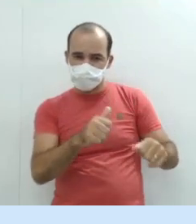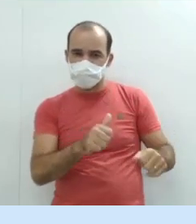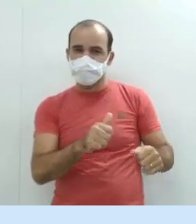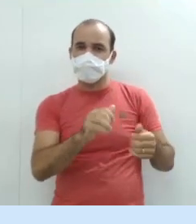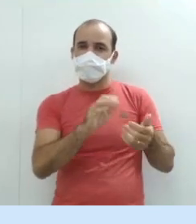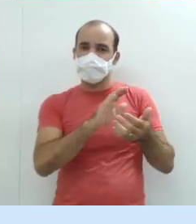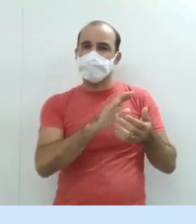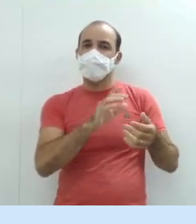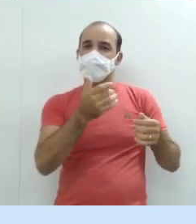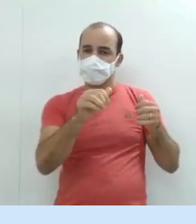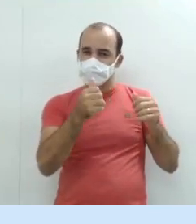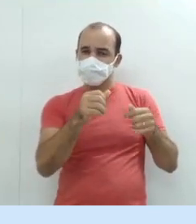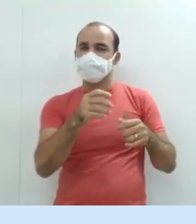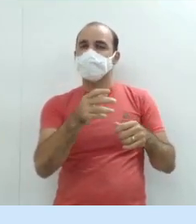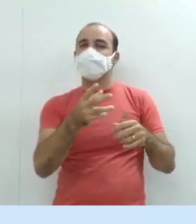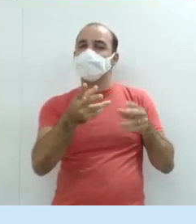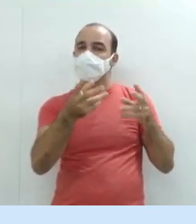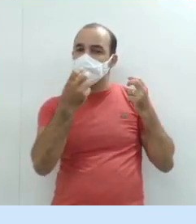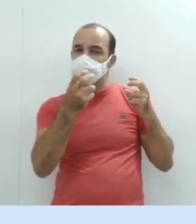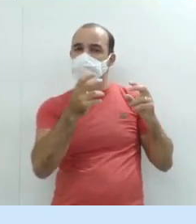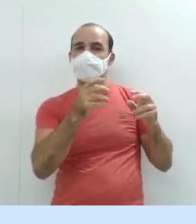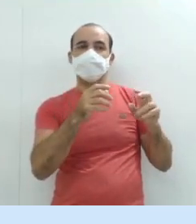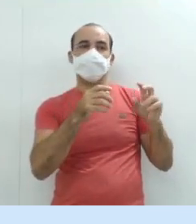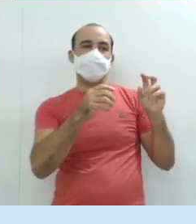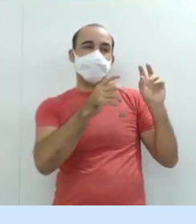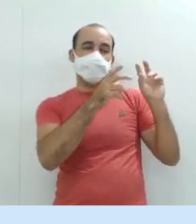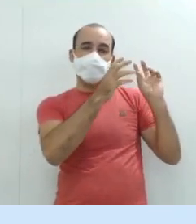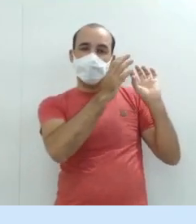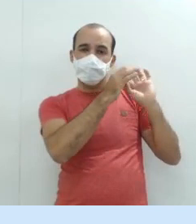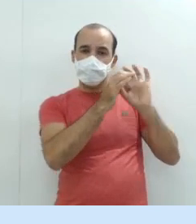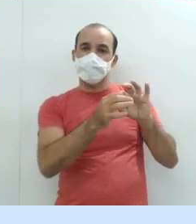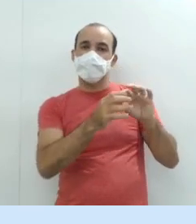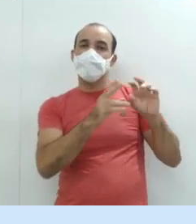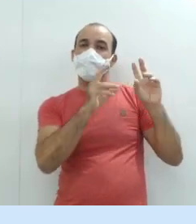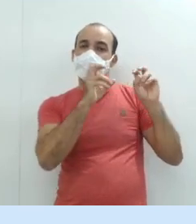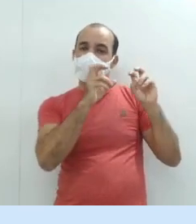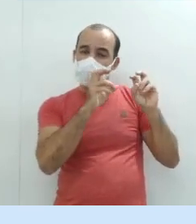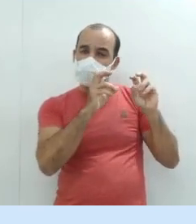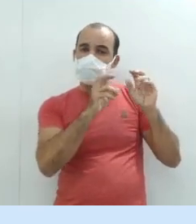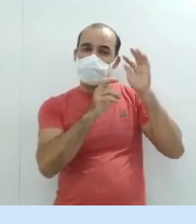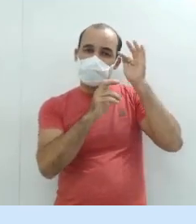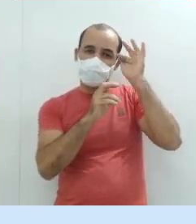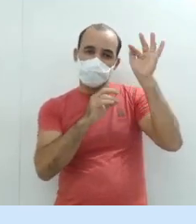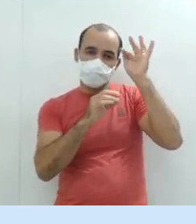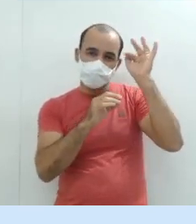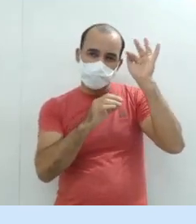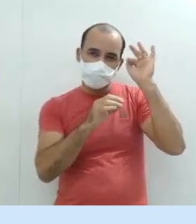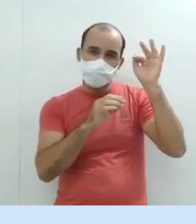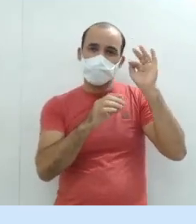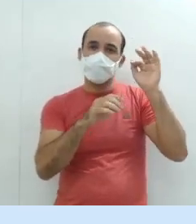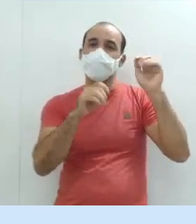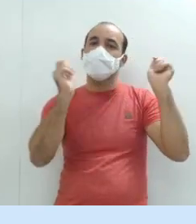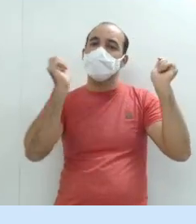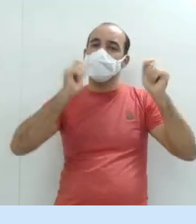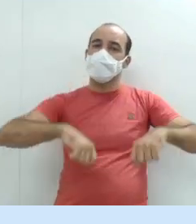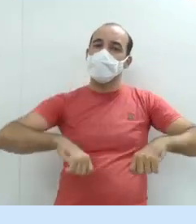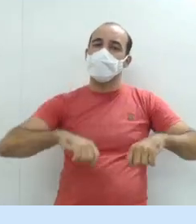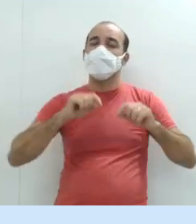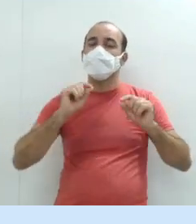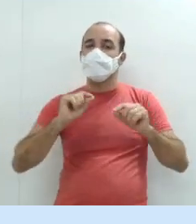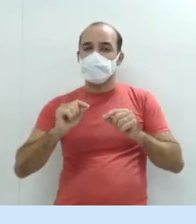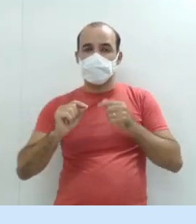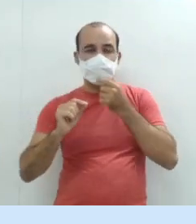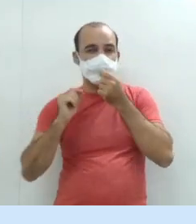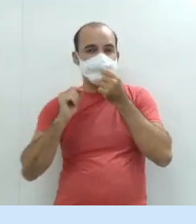você vai ver que quando nós começamos a estudar sobre filosofia, nós vimos que a filosofia tem a capacidade de algumas coisas. Ela